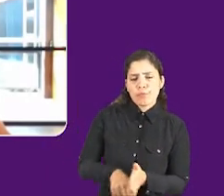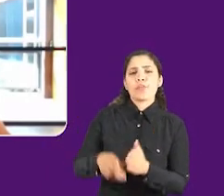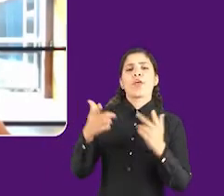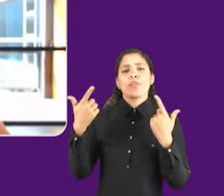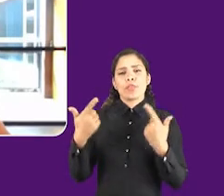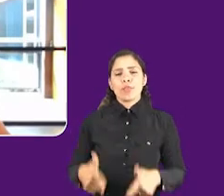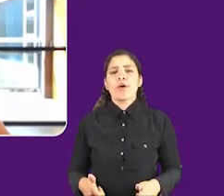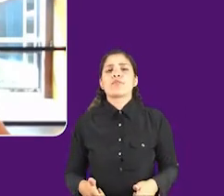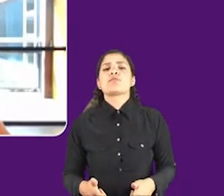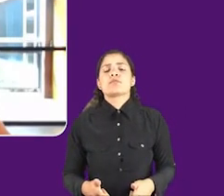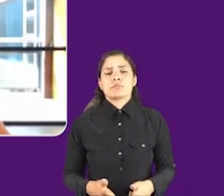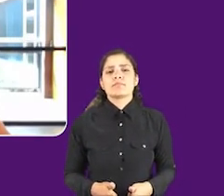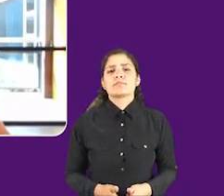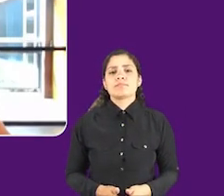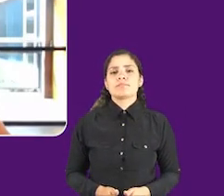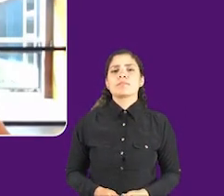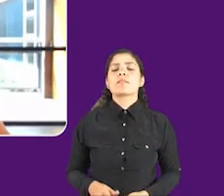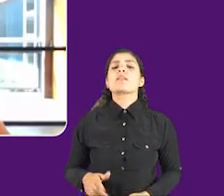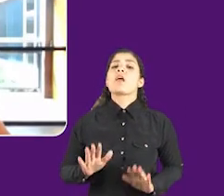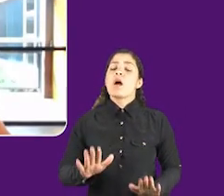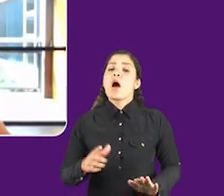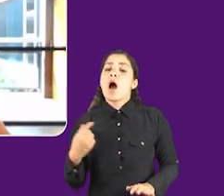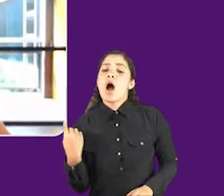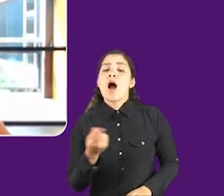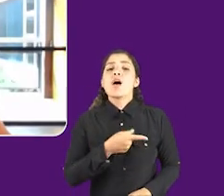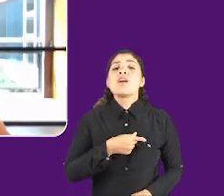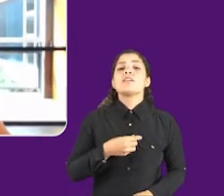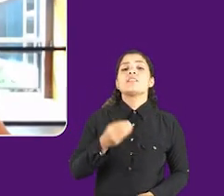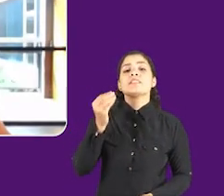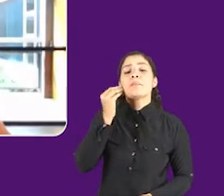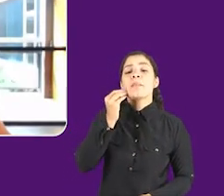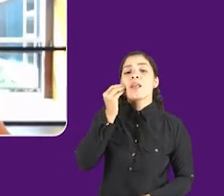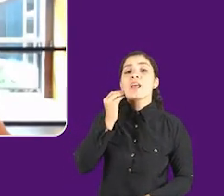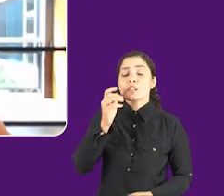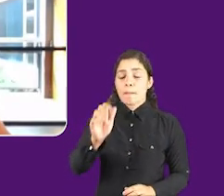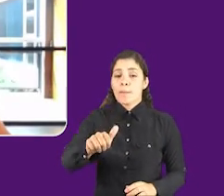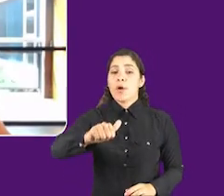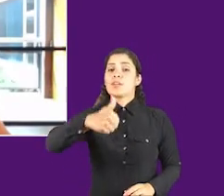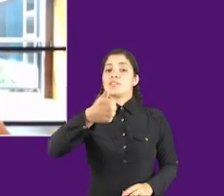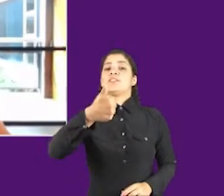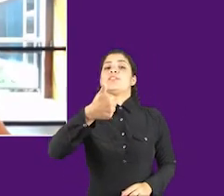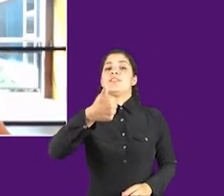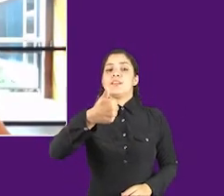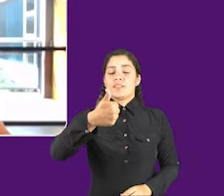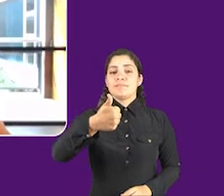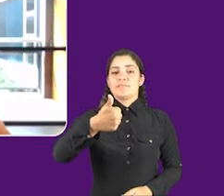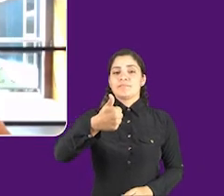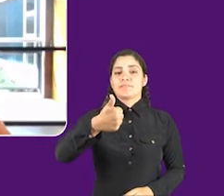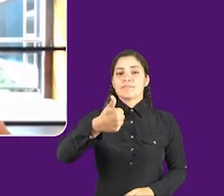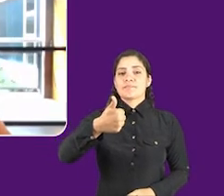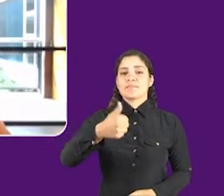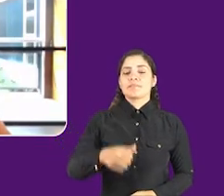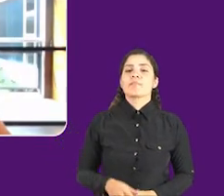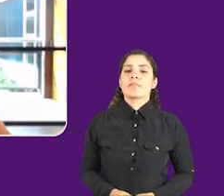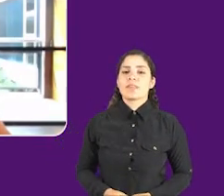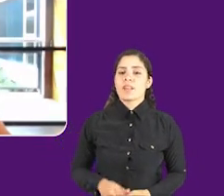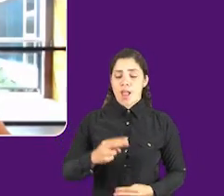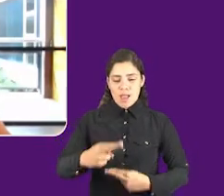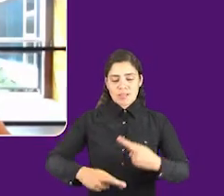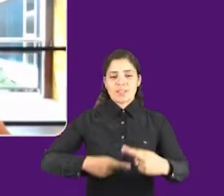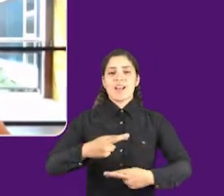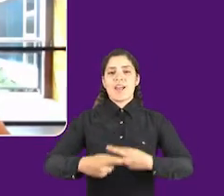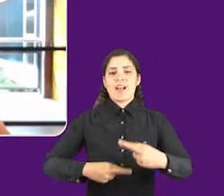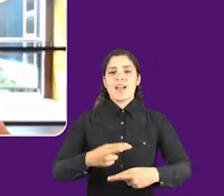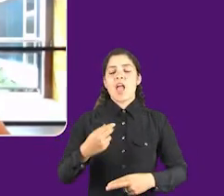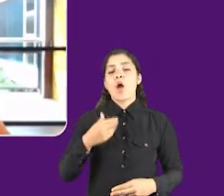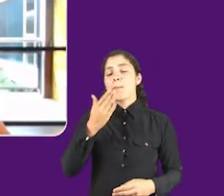a esperança que é positiva que a gente tem com a embalagem se recicláveis eu pedi ao meu time não